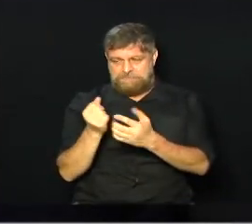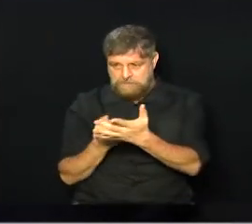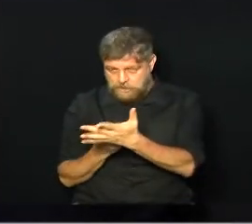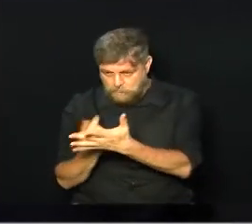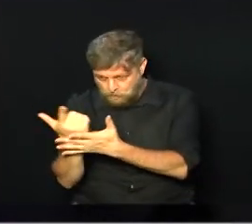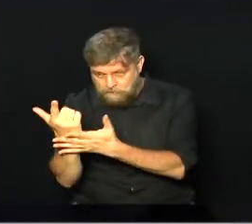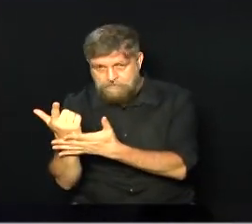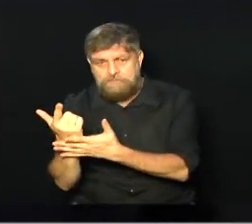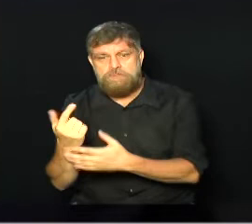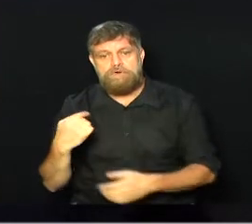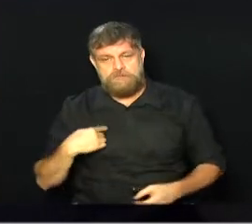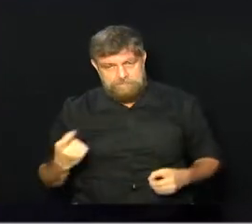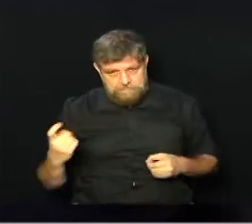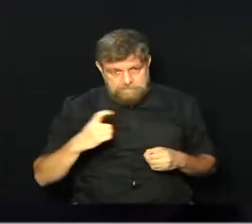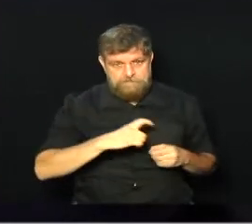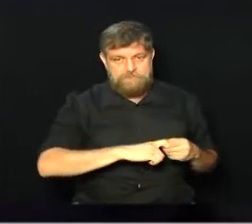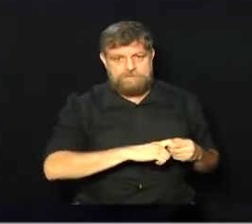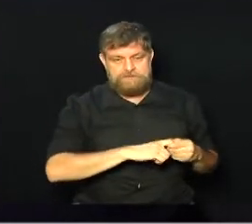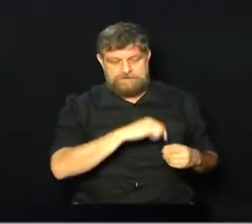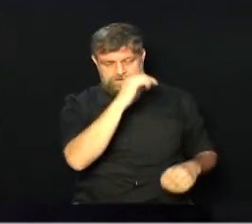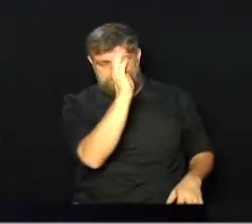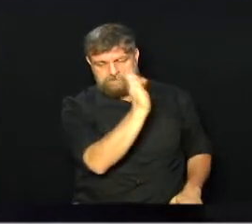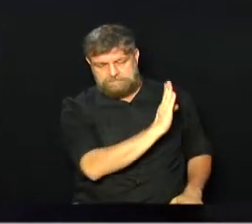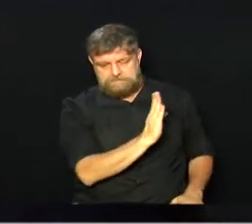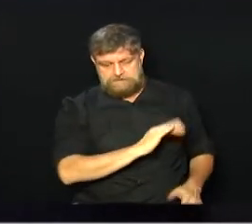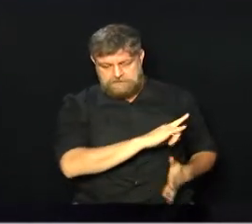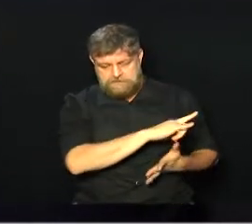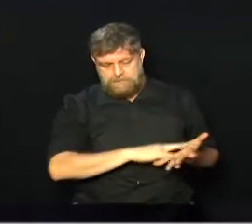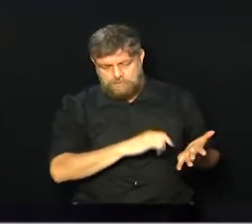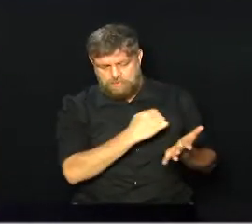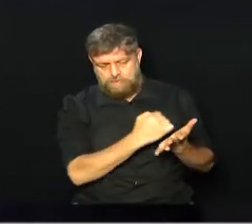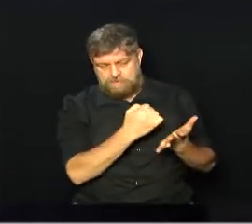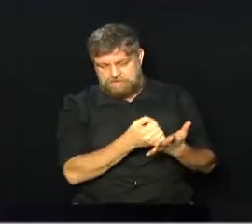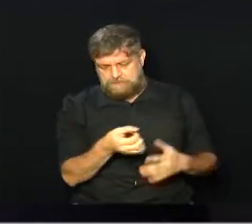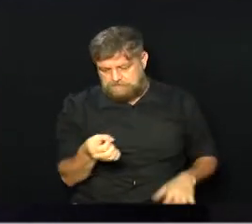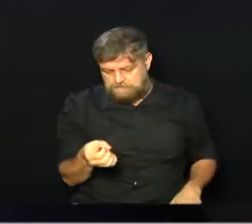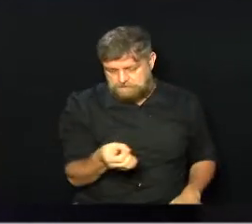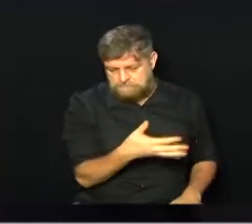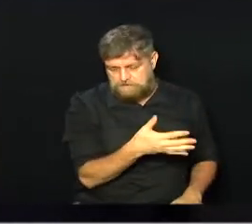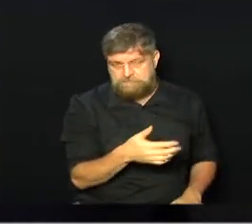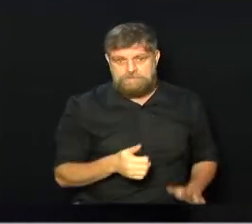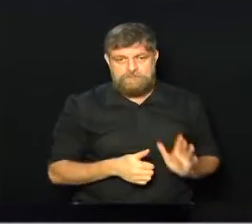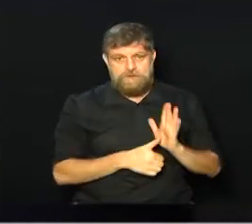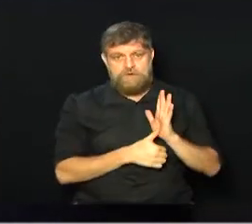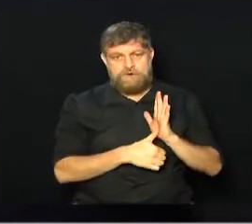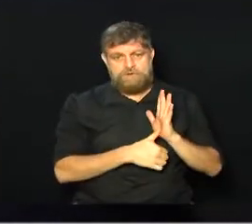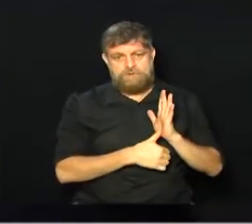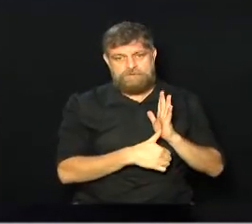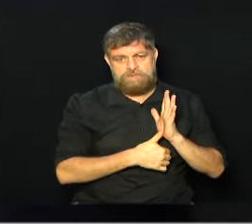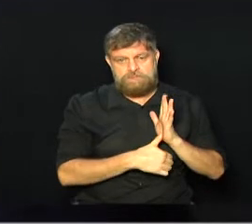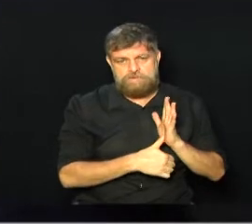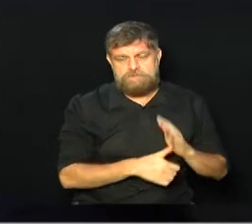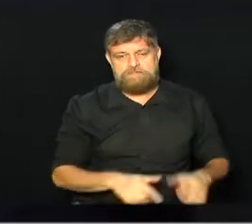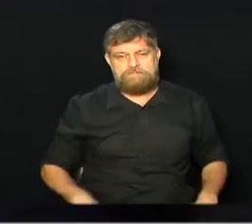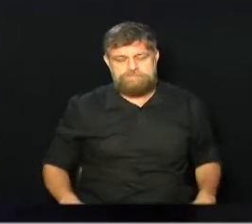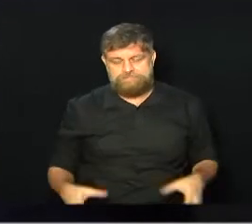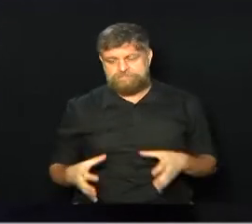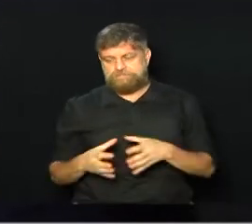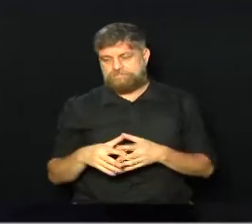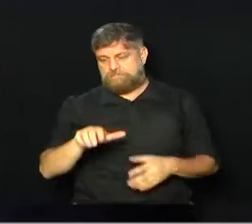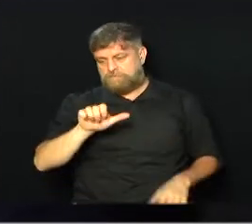Partizan. Tá. Fiz um novo contrato, cheguei, o clube estava jogando a série A1 do